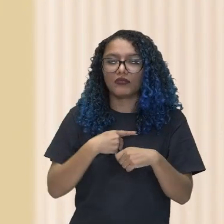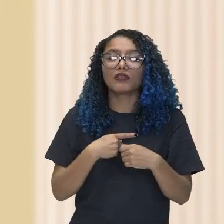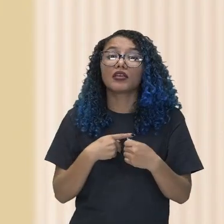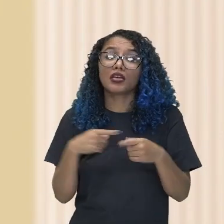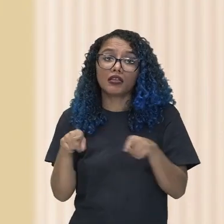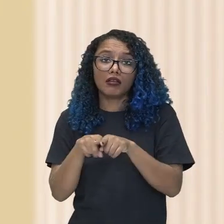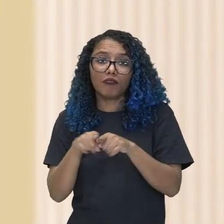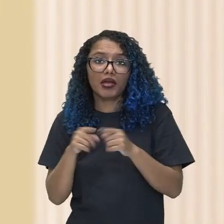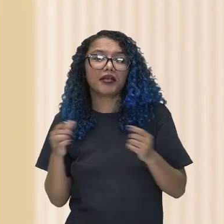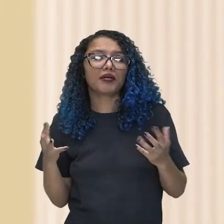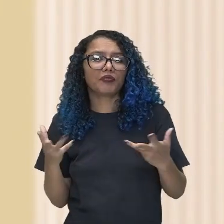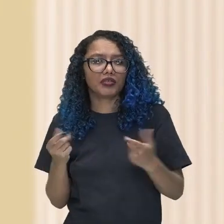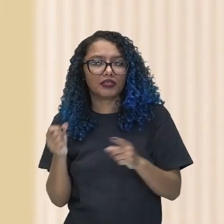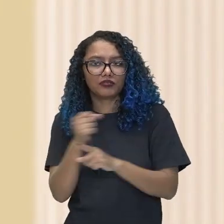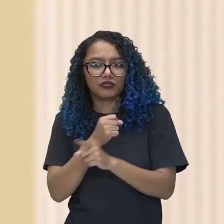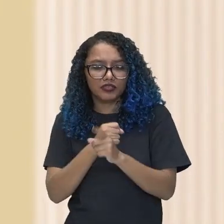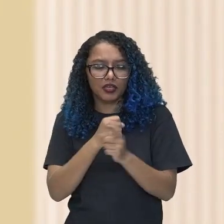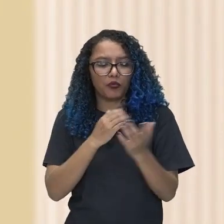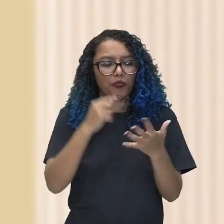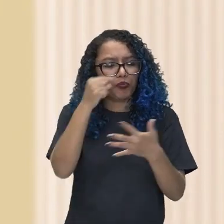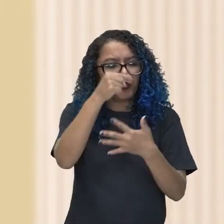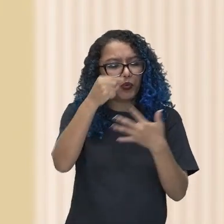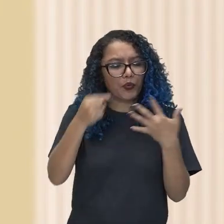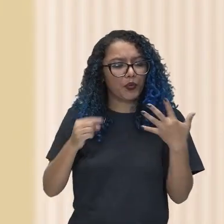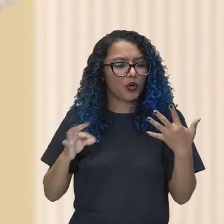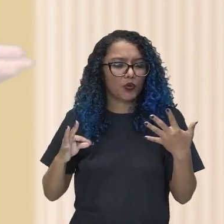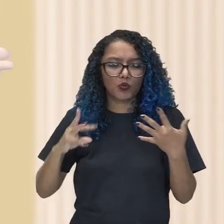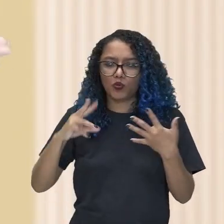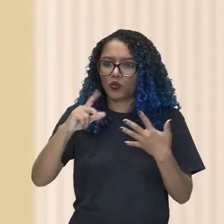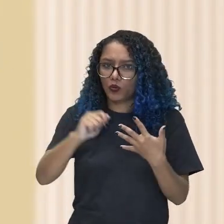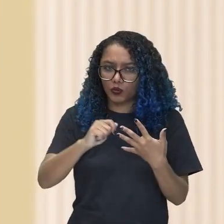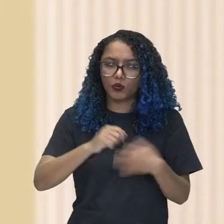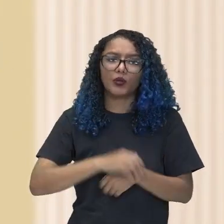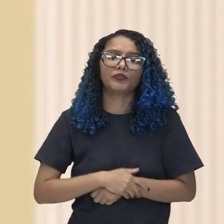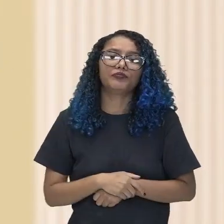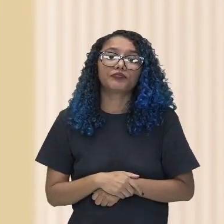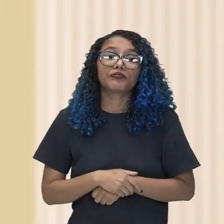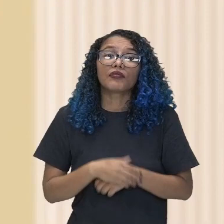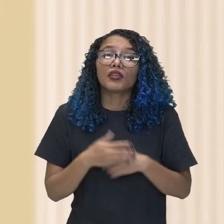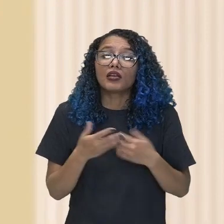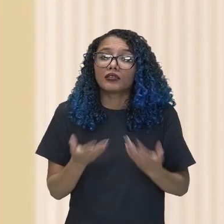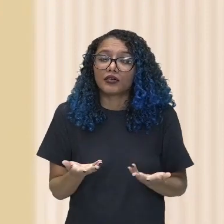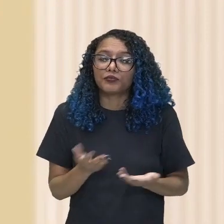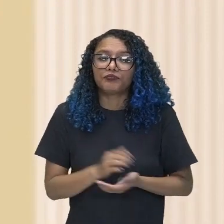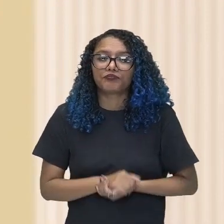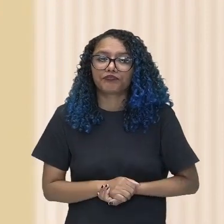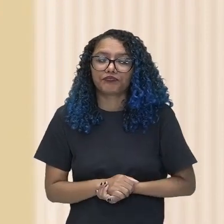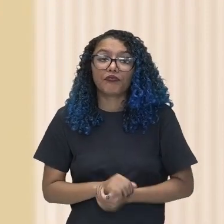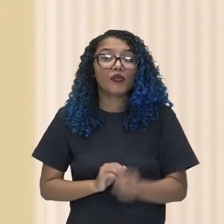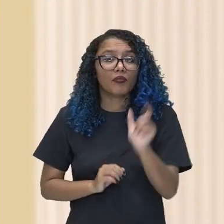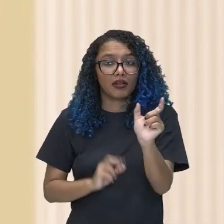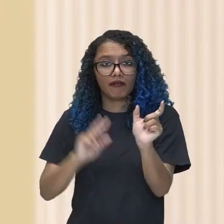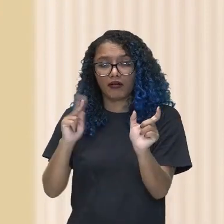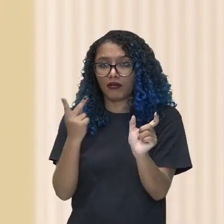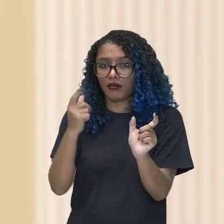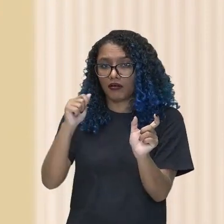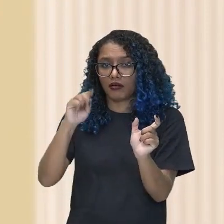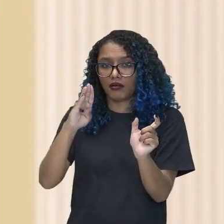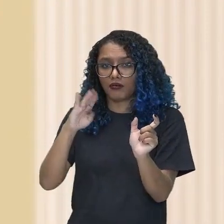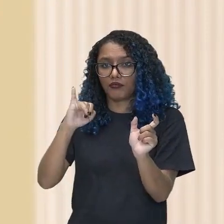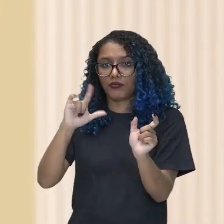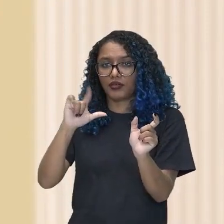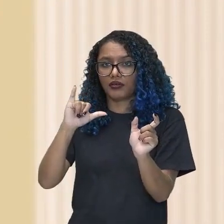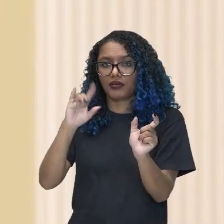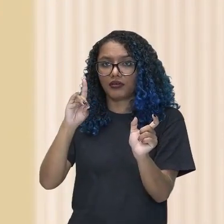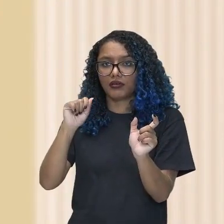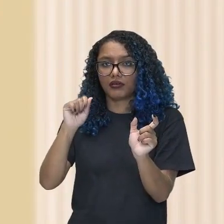habilidades sociais. E por falar em habilidades, o termo habilidade, como nós podemos ver,